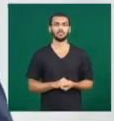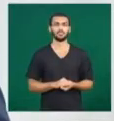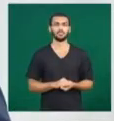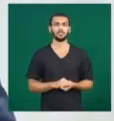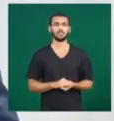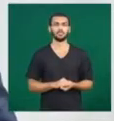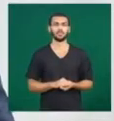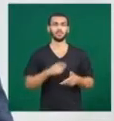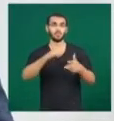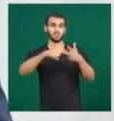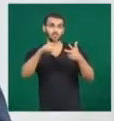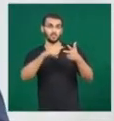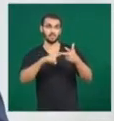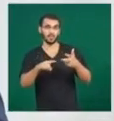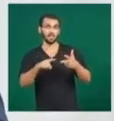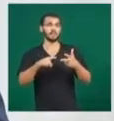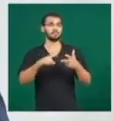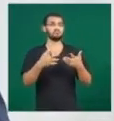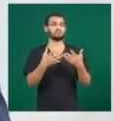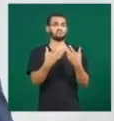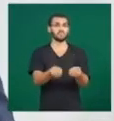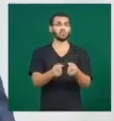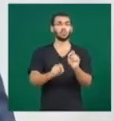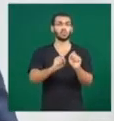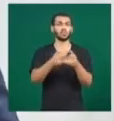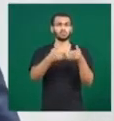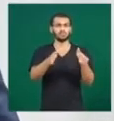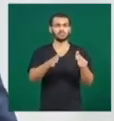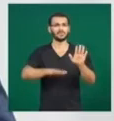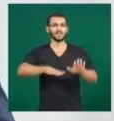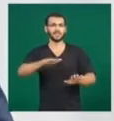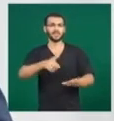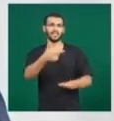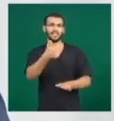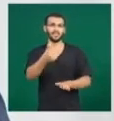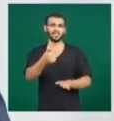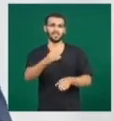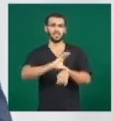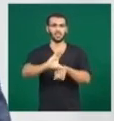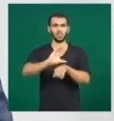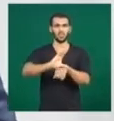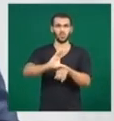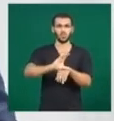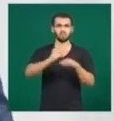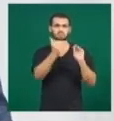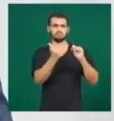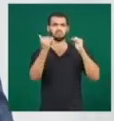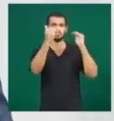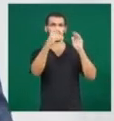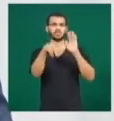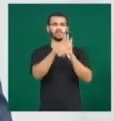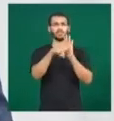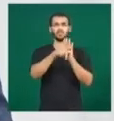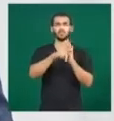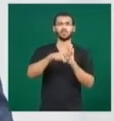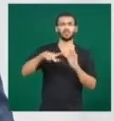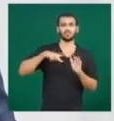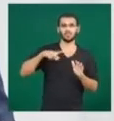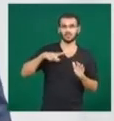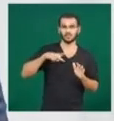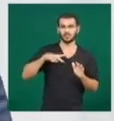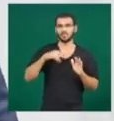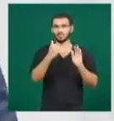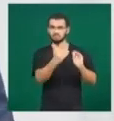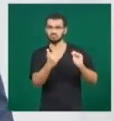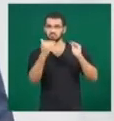O Ministério da Educação autorizou a abertura de mais 127 cursos superiores em instituições privadas de ensino superior,